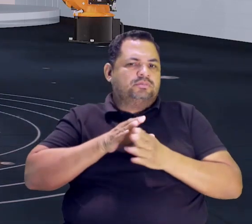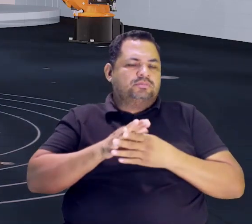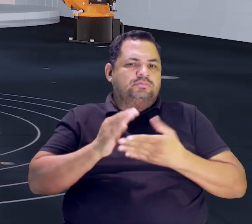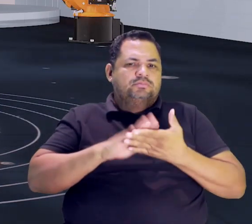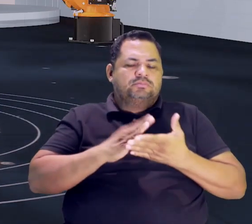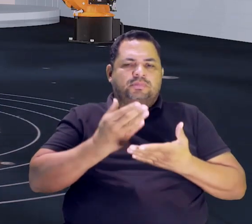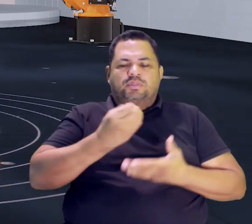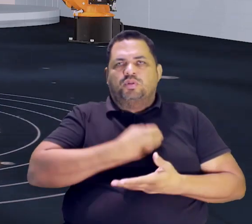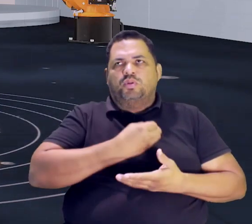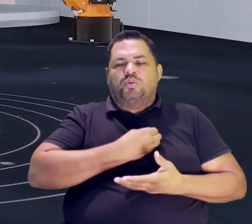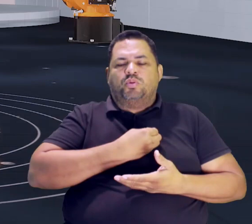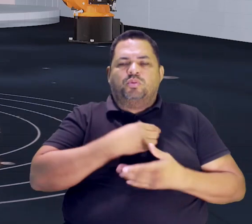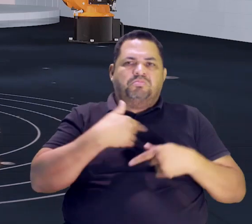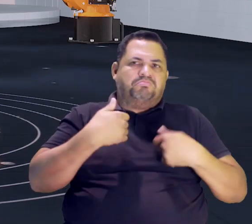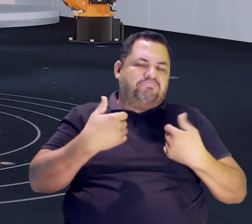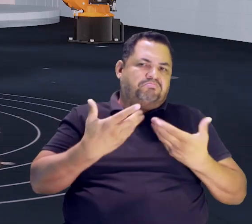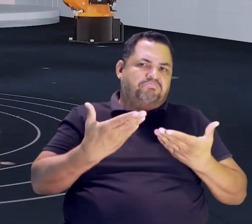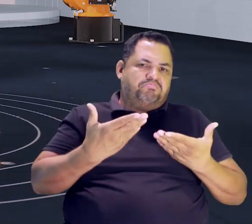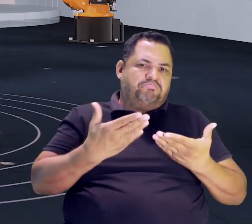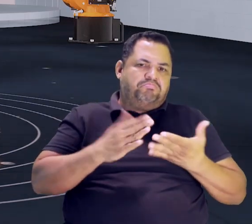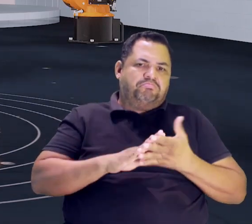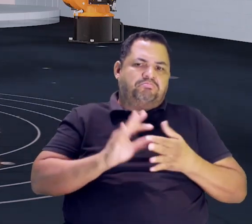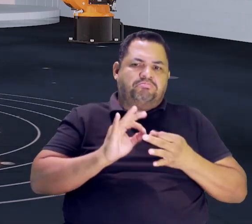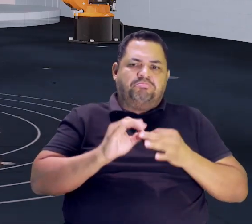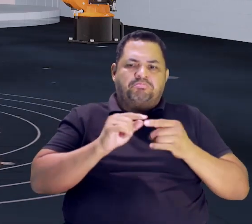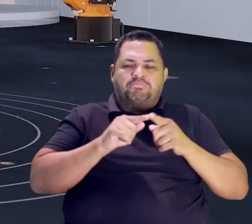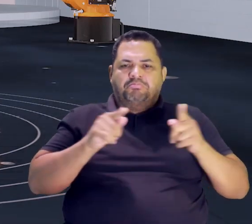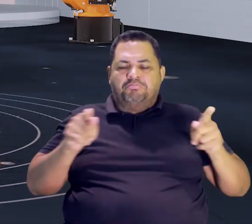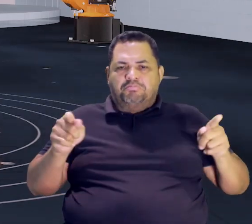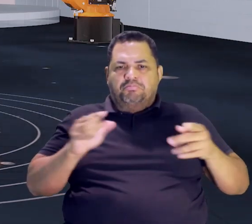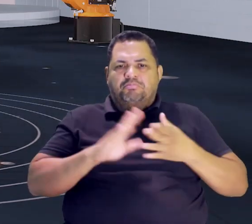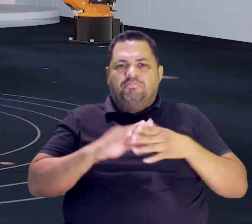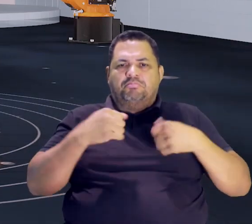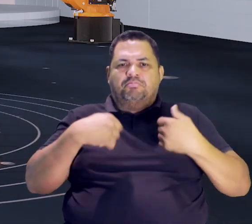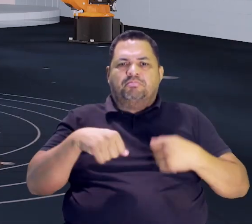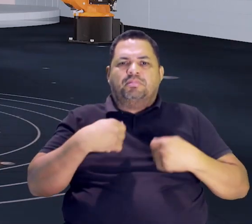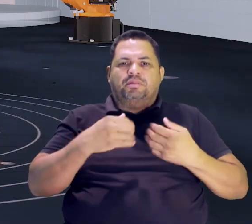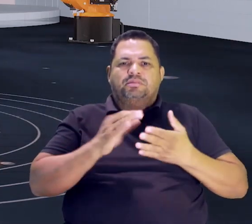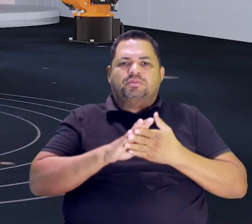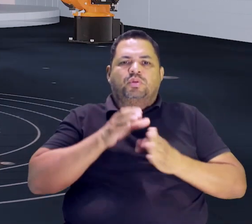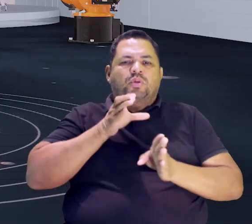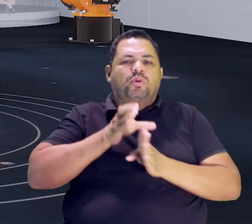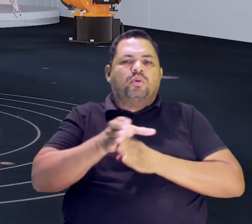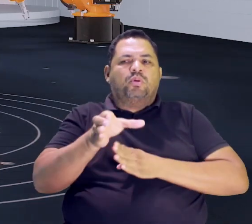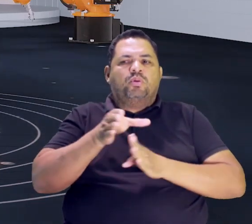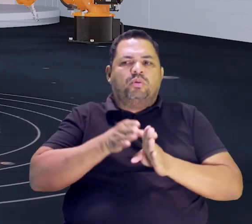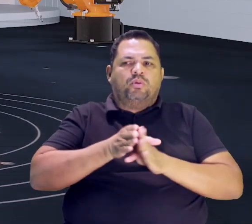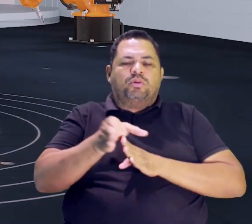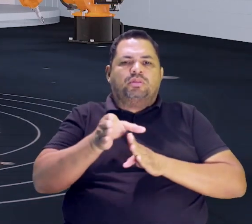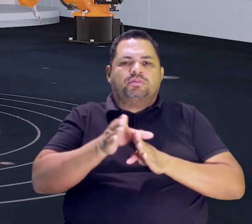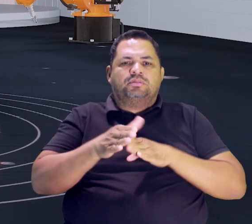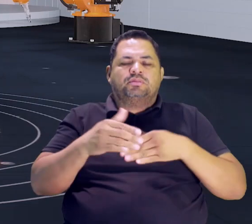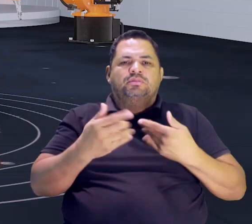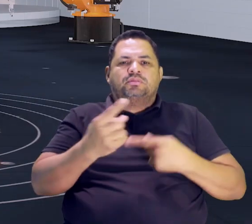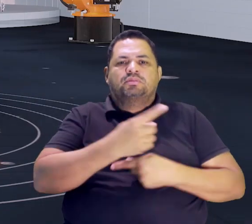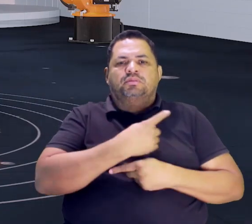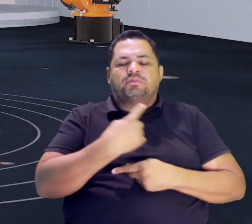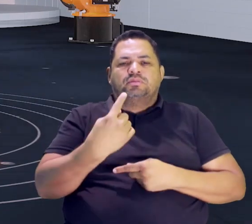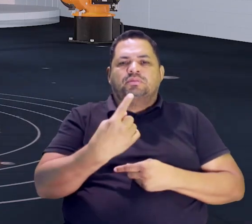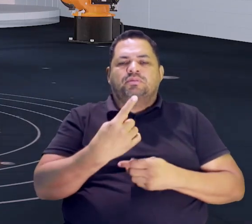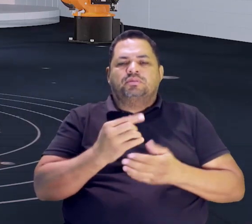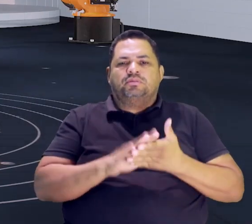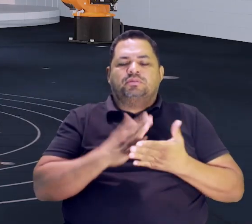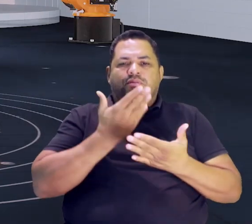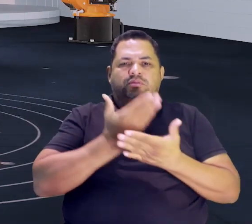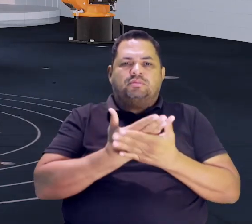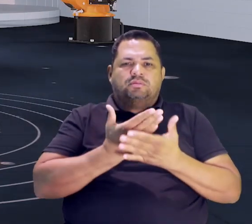número, o valor, o tamanho dela. Ela precisa de orientar. Tá? Então, nós vamos estudar